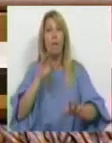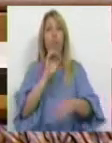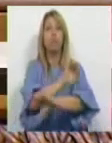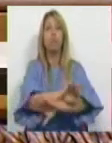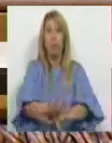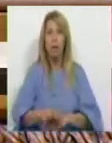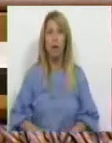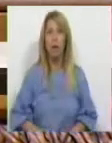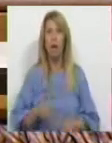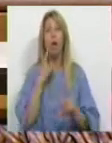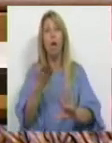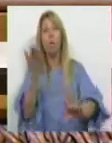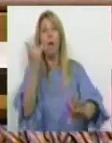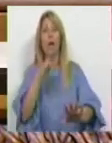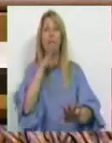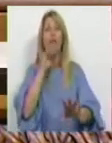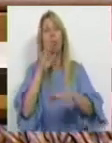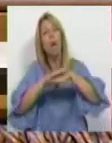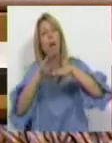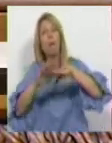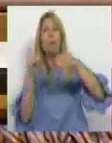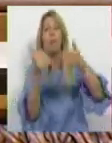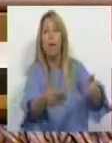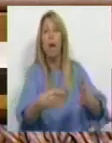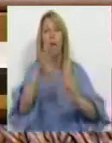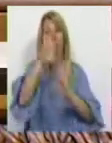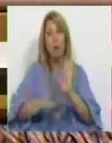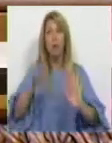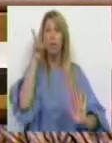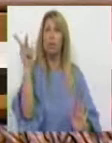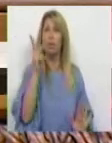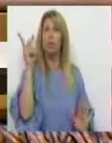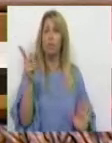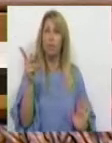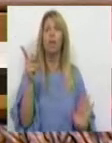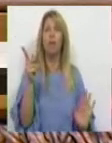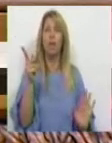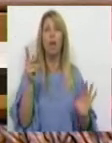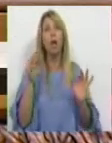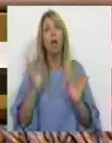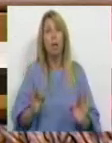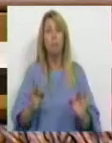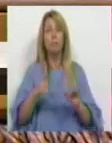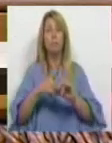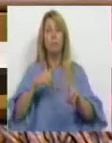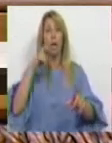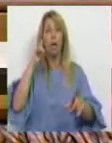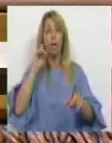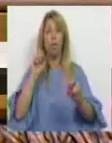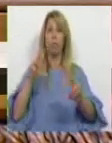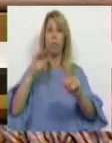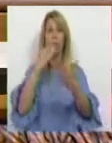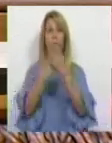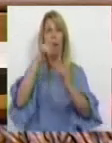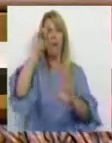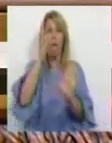que lhe dê afeto e garanta condições de vida dignas para o crescimento físico, psicológico e moral.